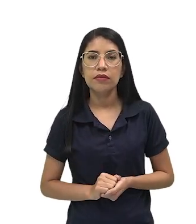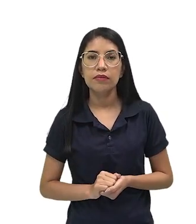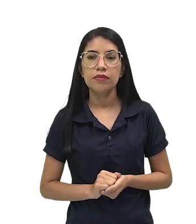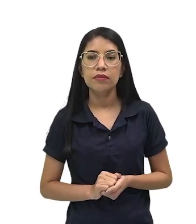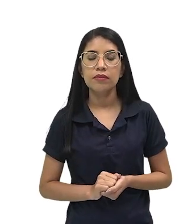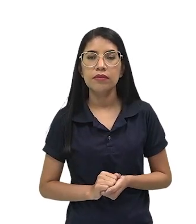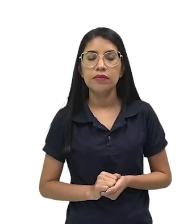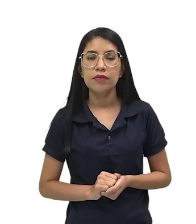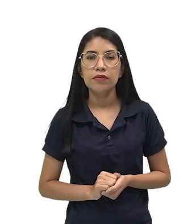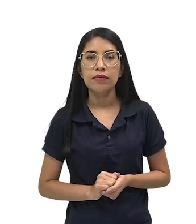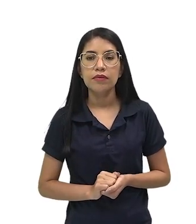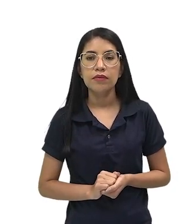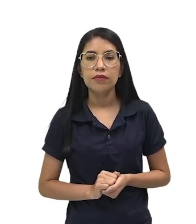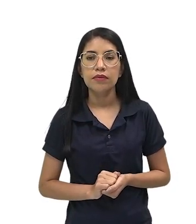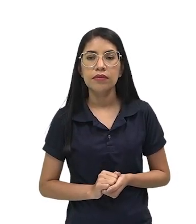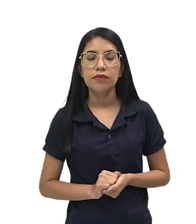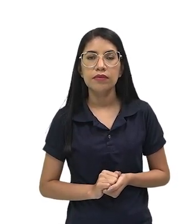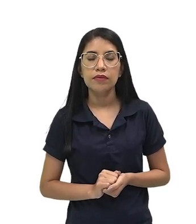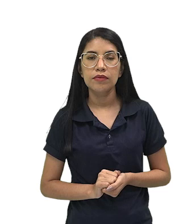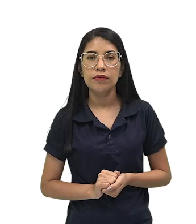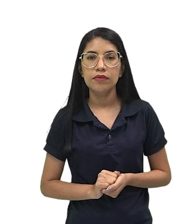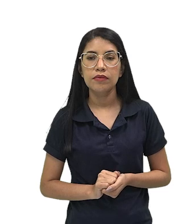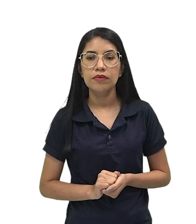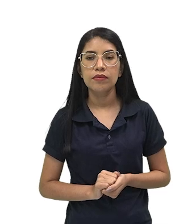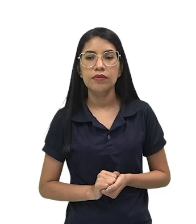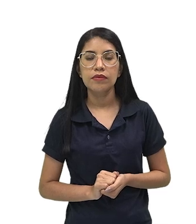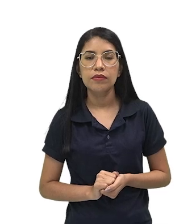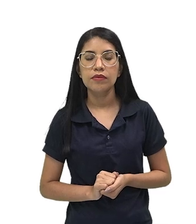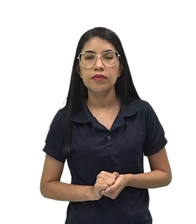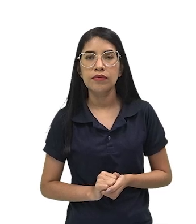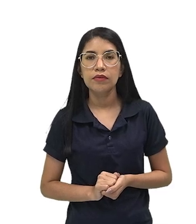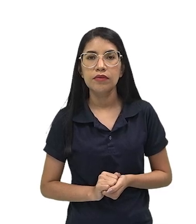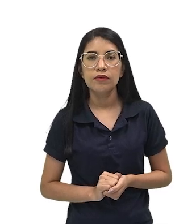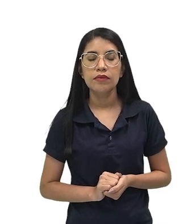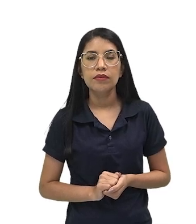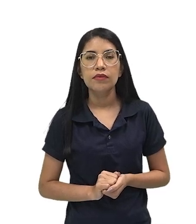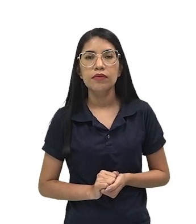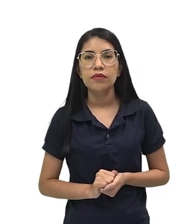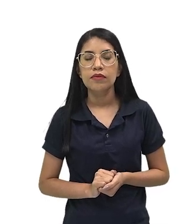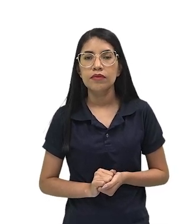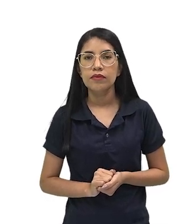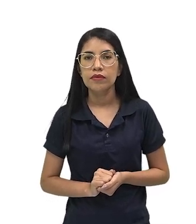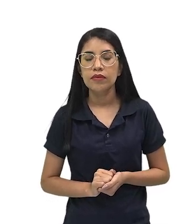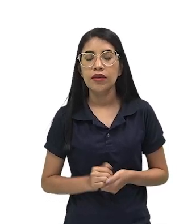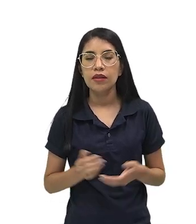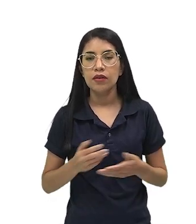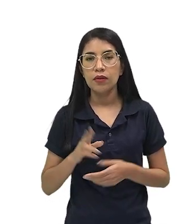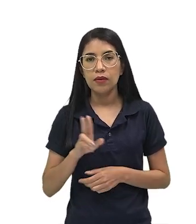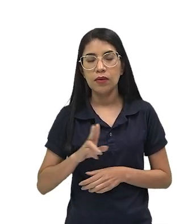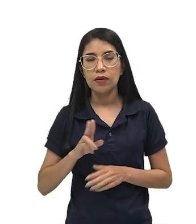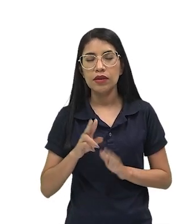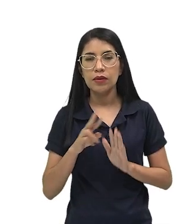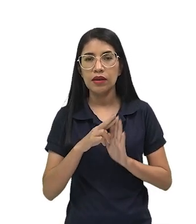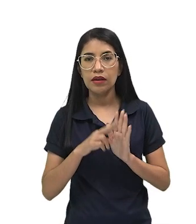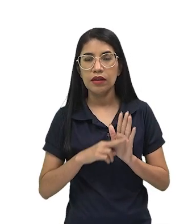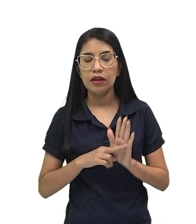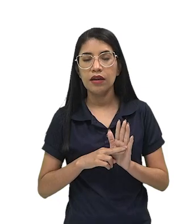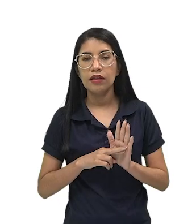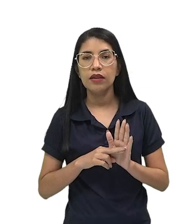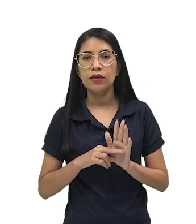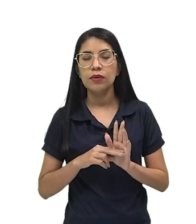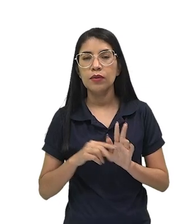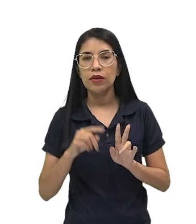Beleza? Então, esse meu R, aqui utilizando a propriedade, né, expoente igual ao índice, vai